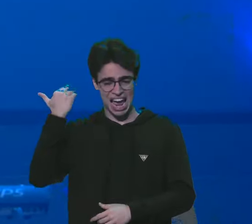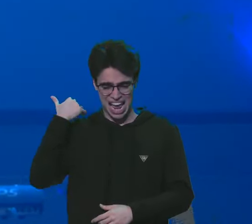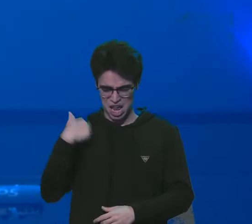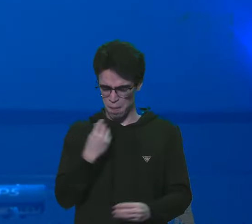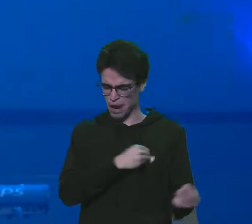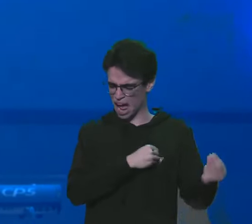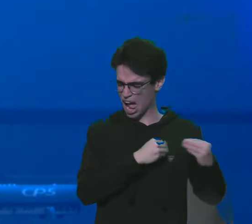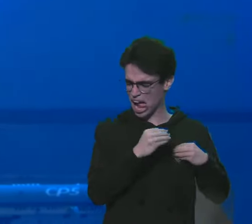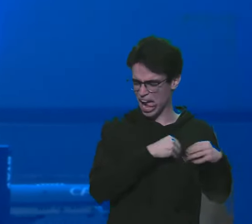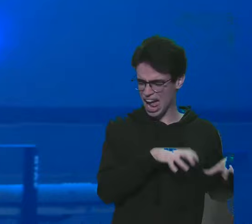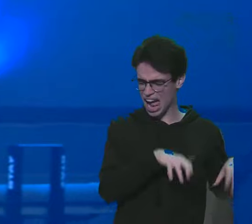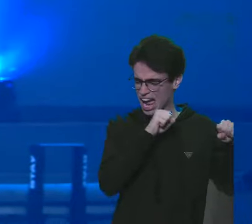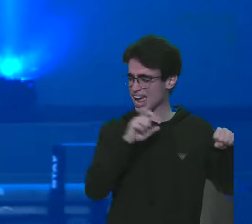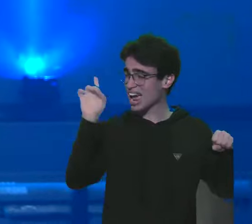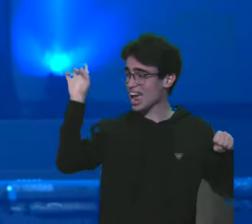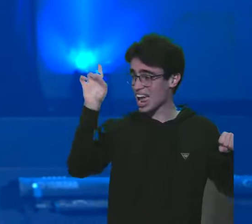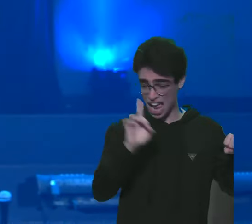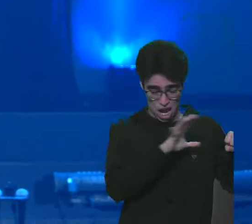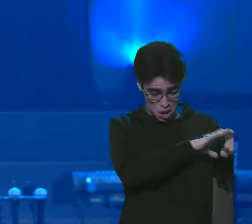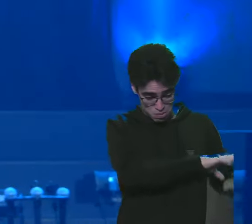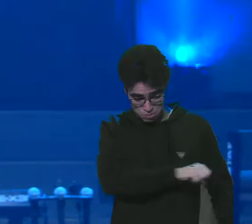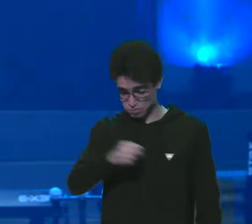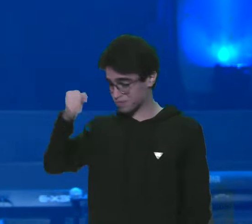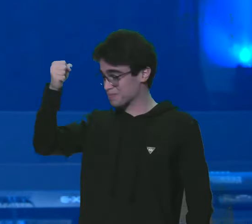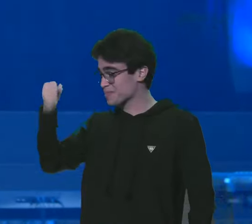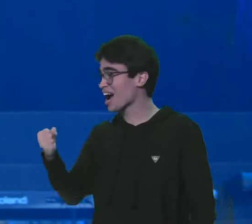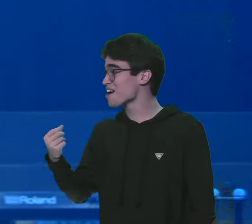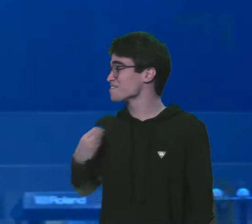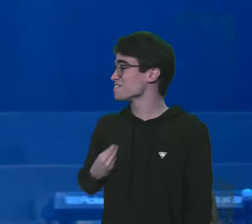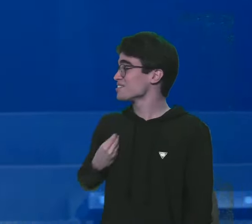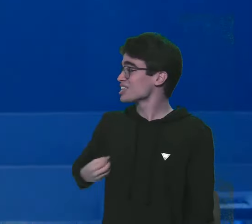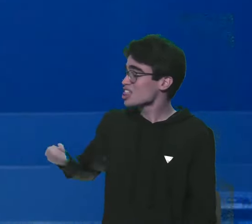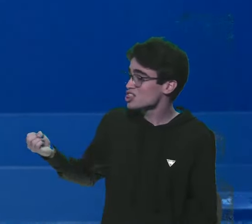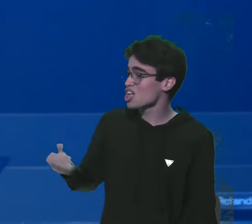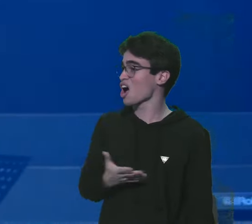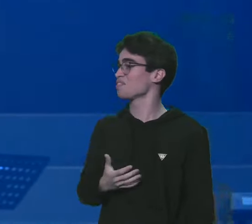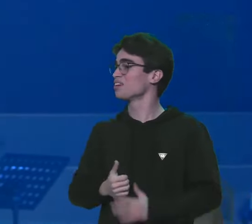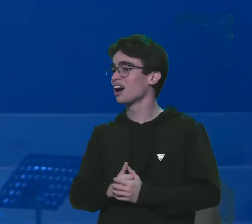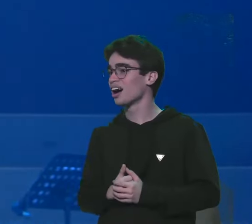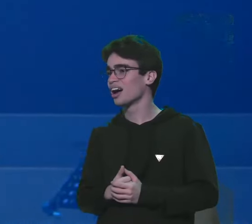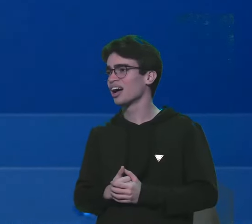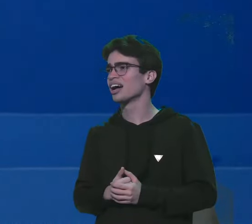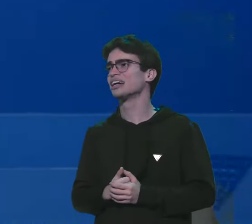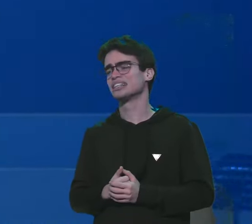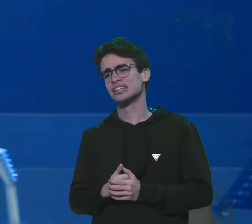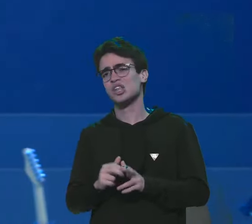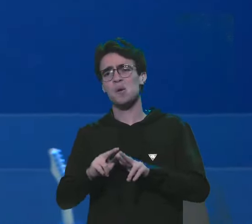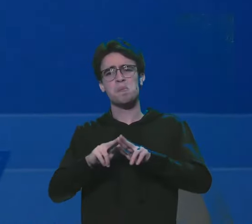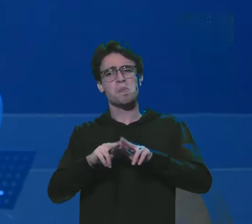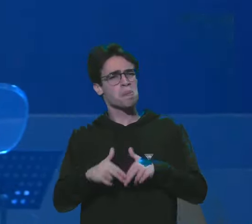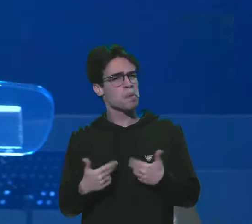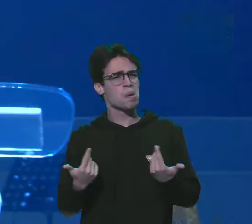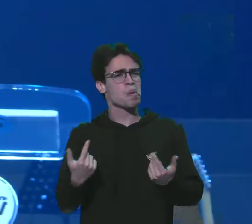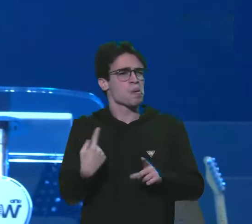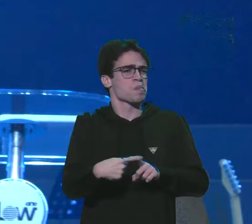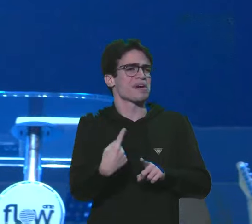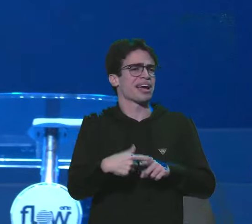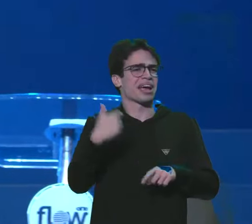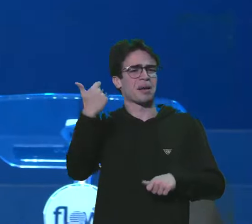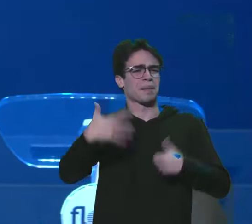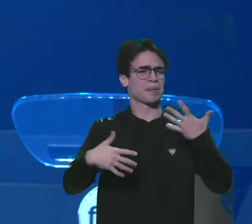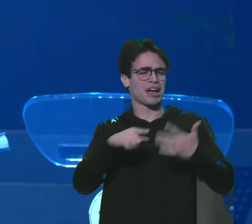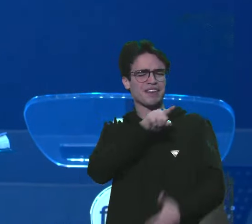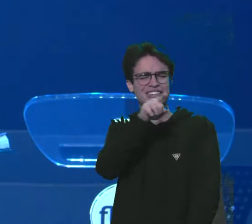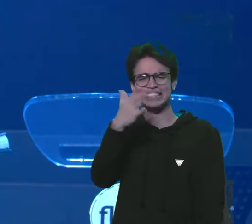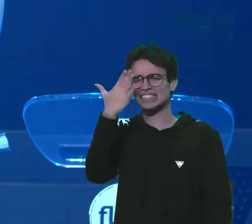nos trouxe para uma vida verdadeira e nova. E por que que eu estou começando falando essas coisas que você